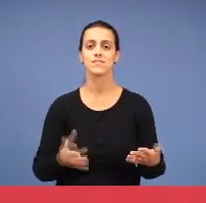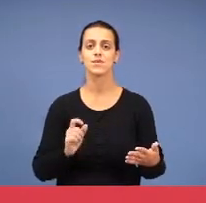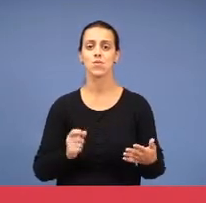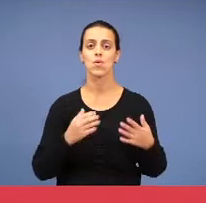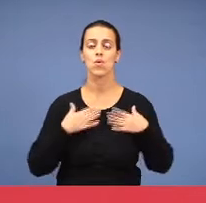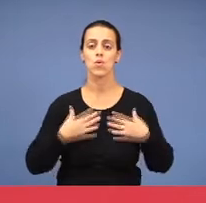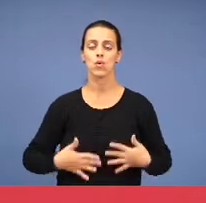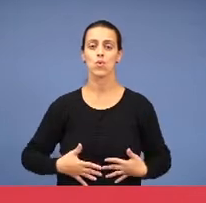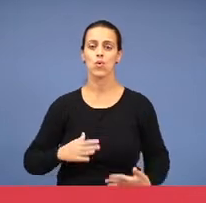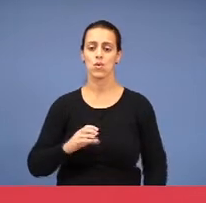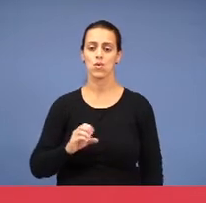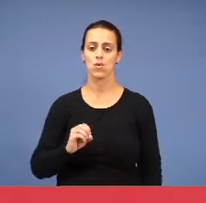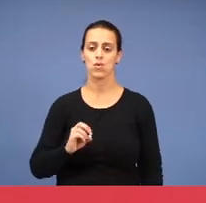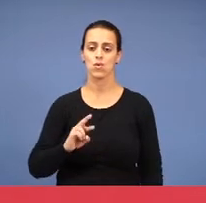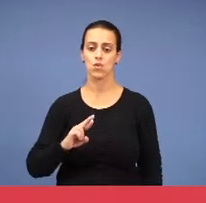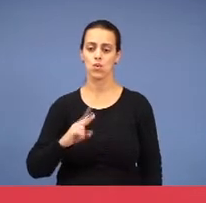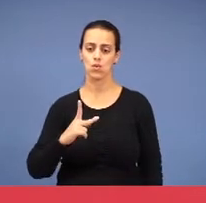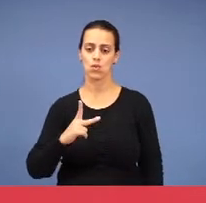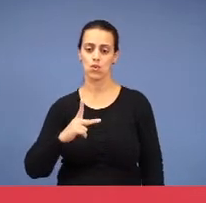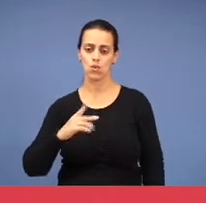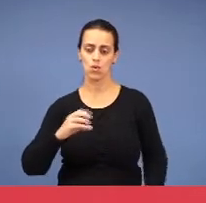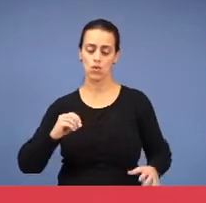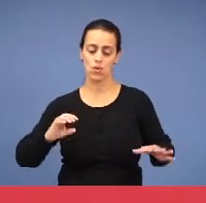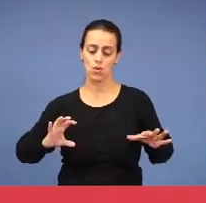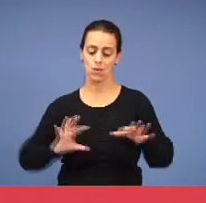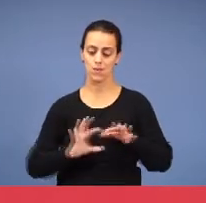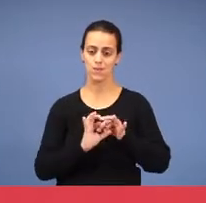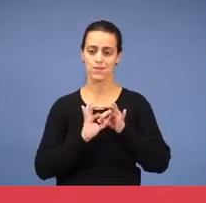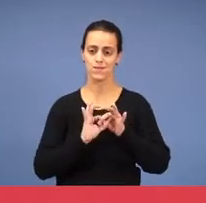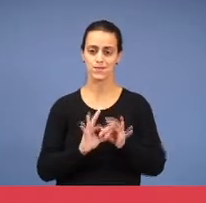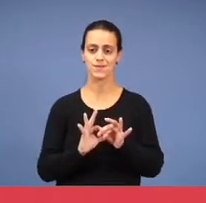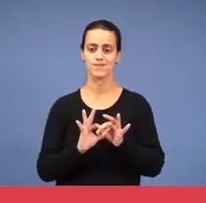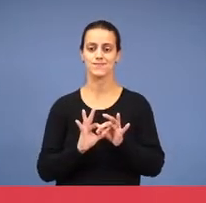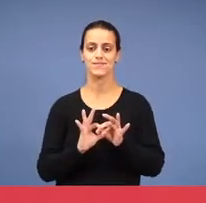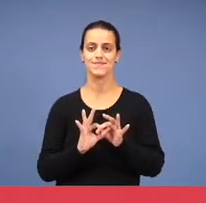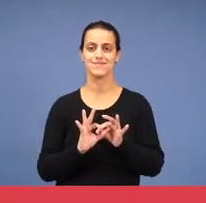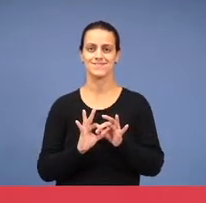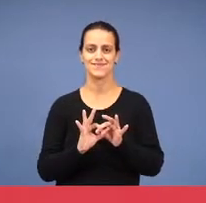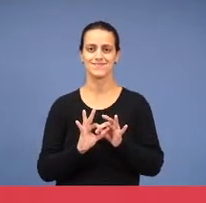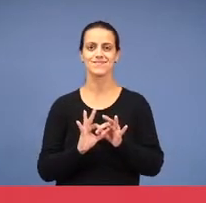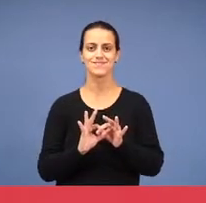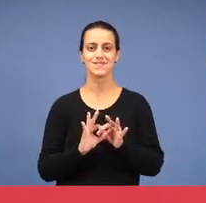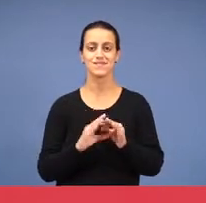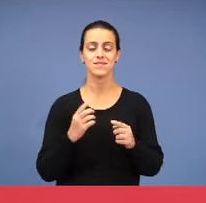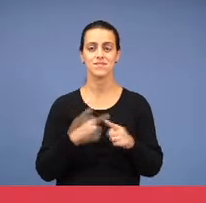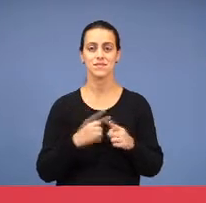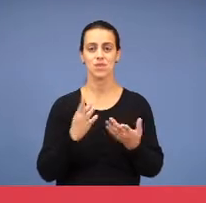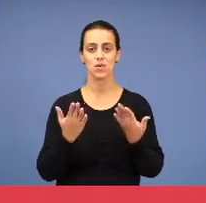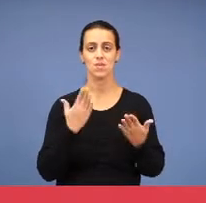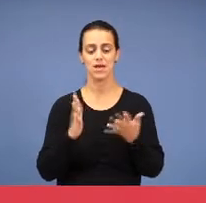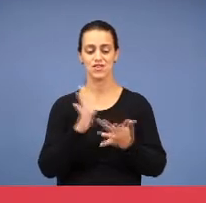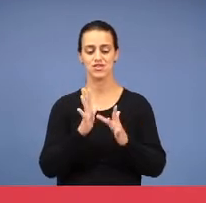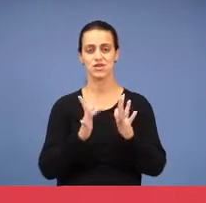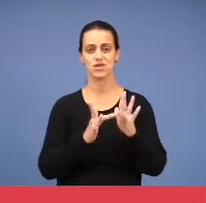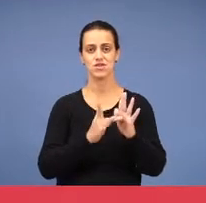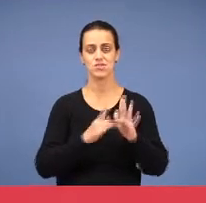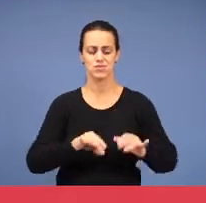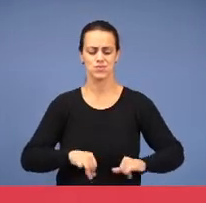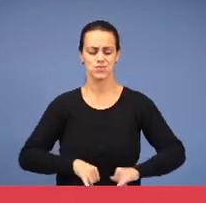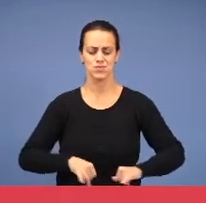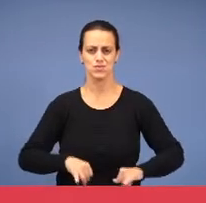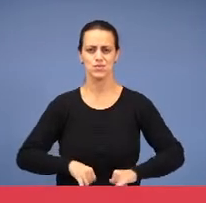o corpo, fazer a mesma coisa que fizeram com Jesus. Então, aqui está a operação Jesus na segunda carta, o sofrimento